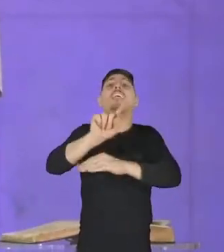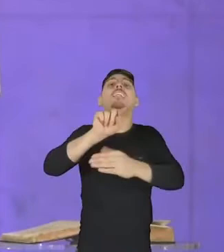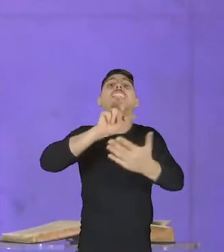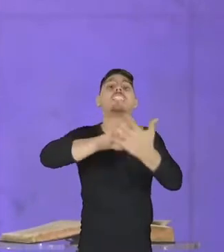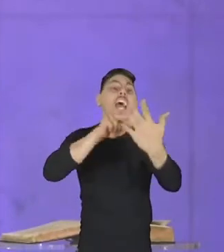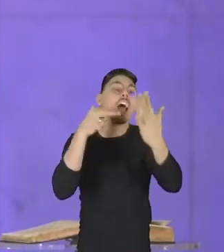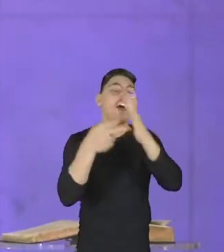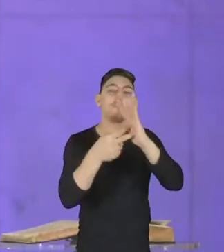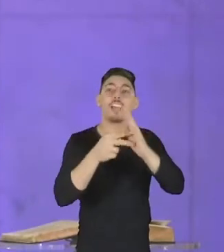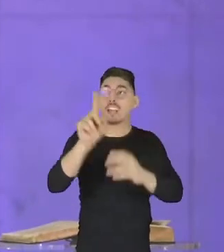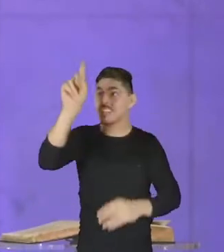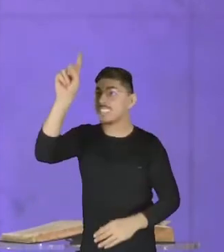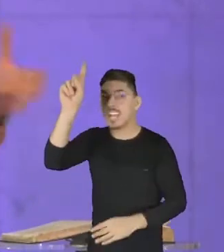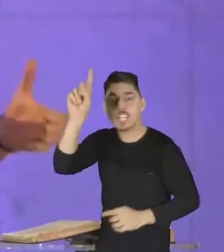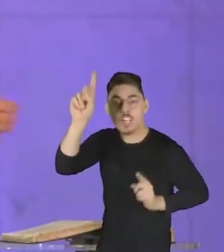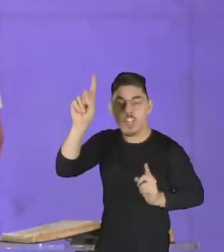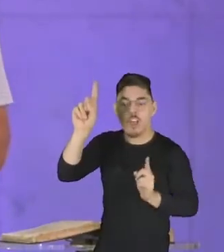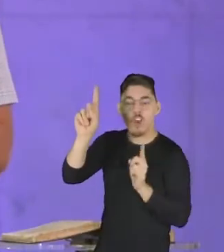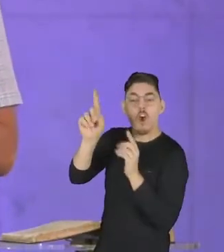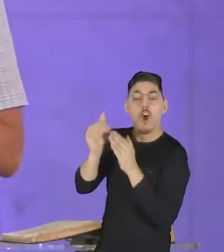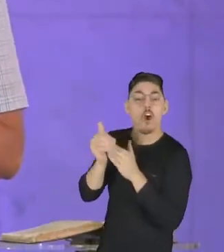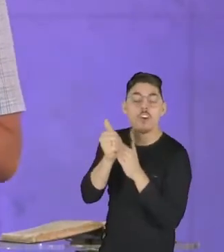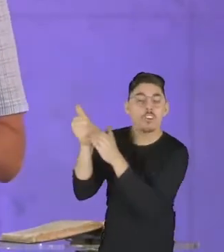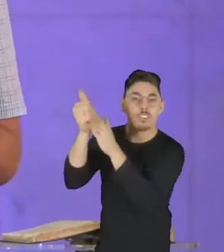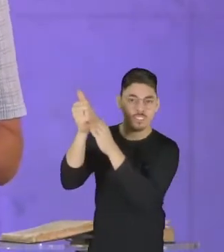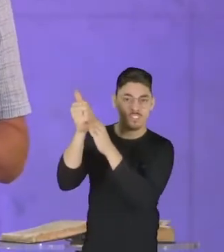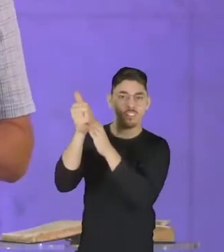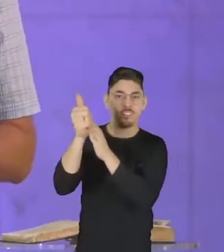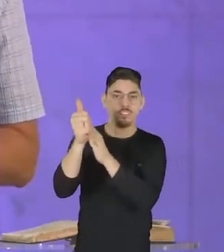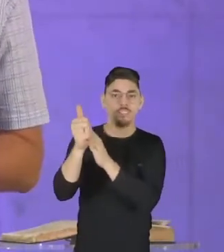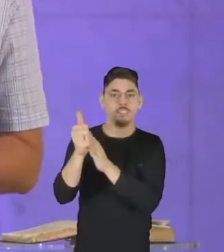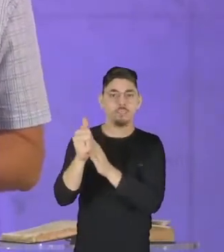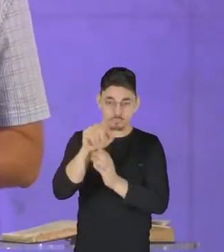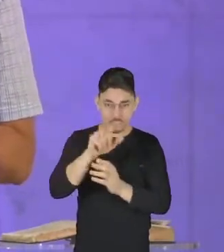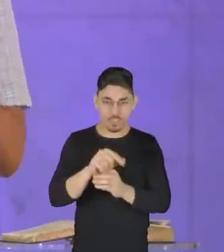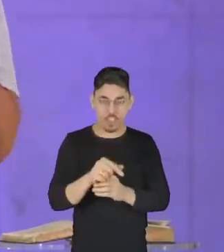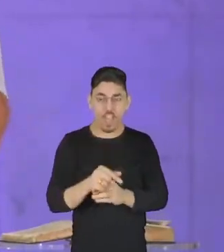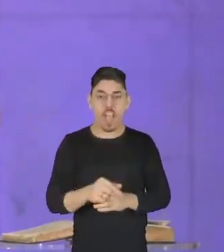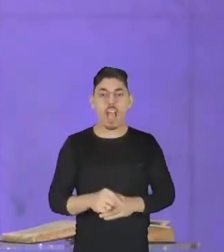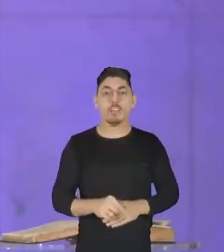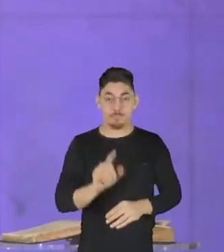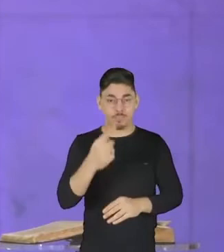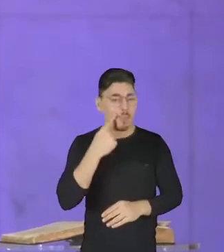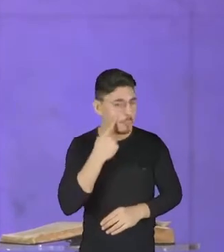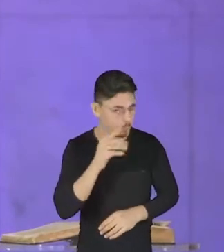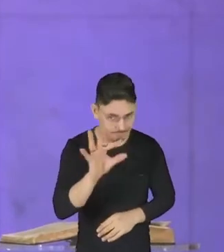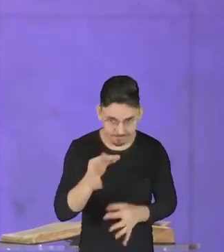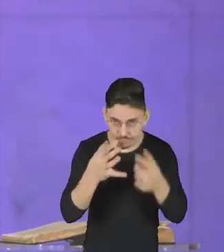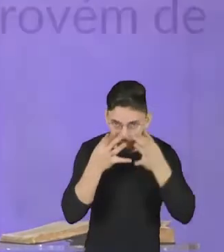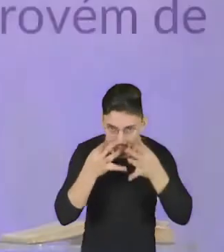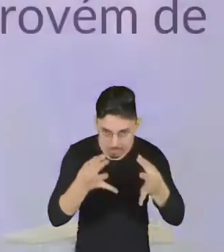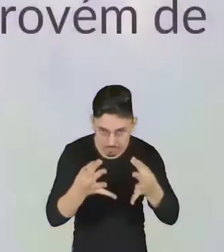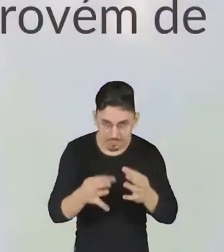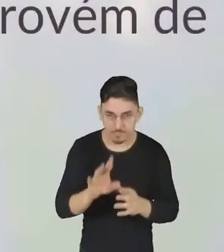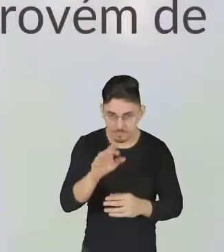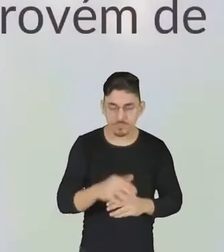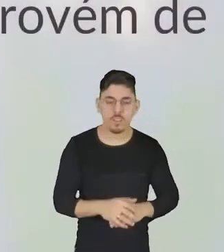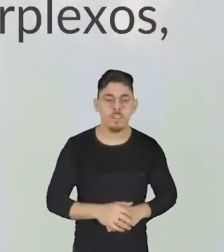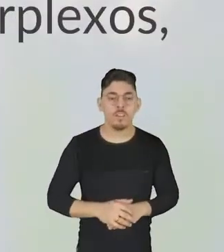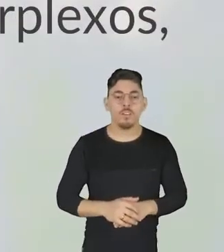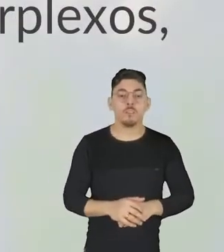nós podemos viver as nossas lutas. Coloque o texto de novo, por favor, preste atenção, pode